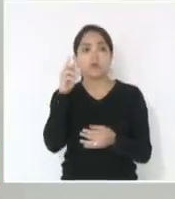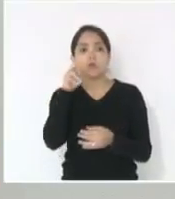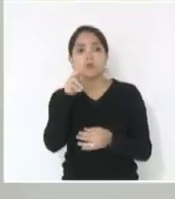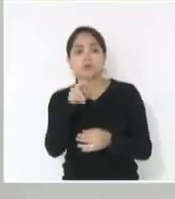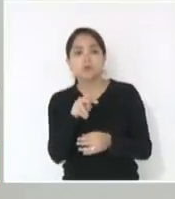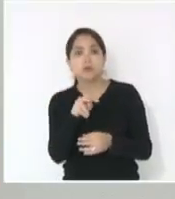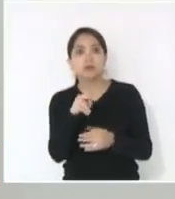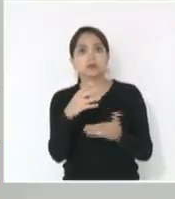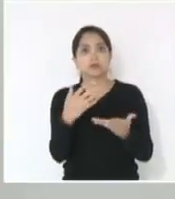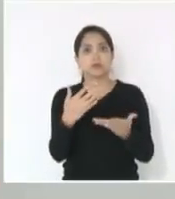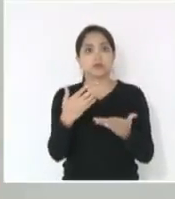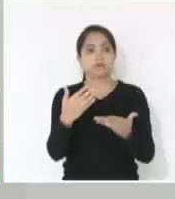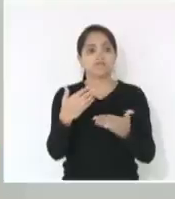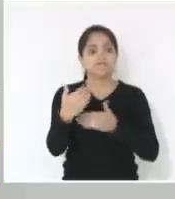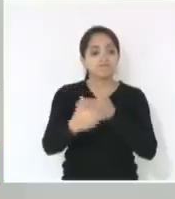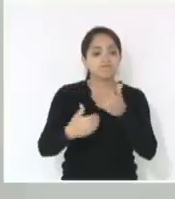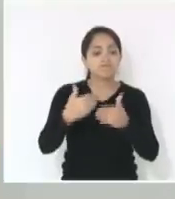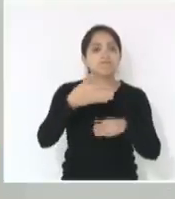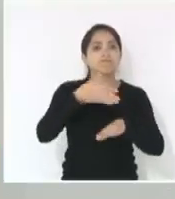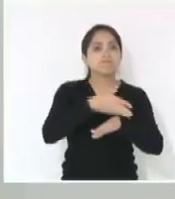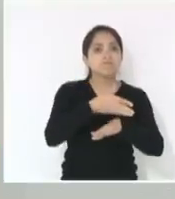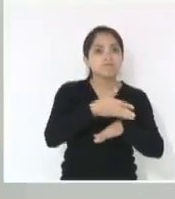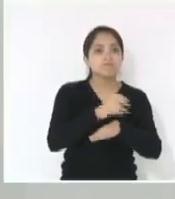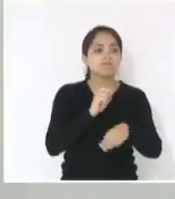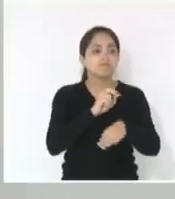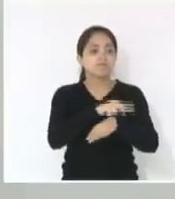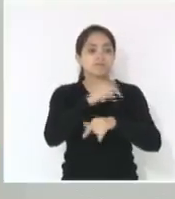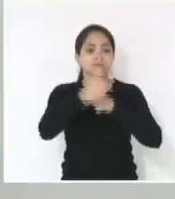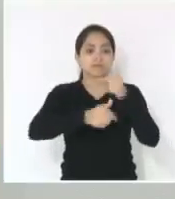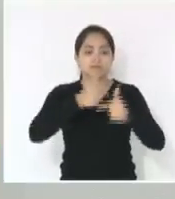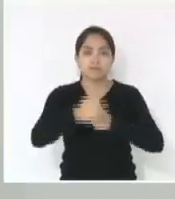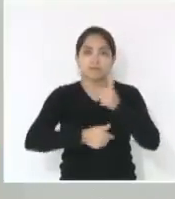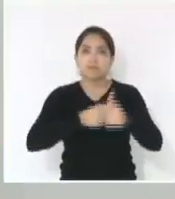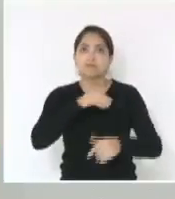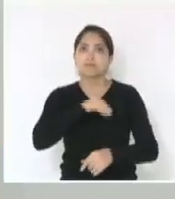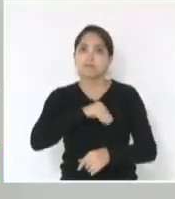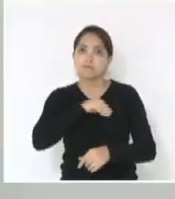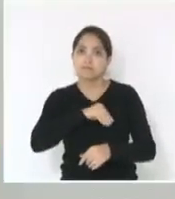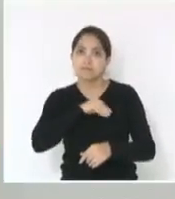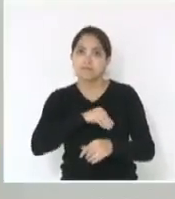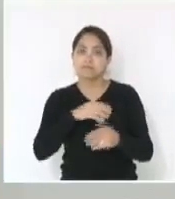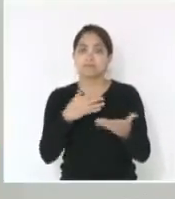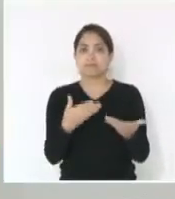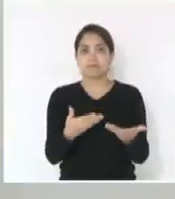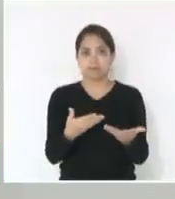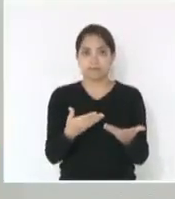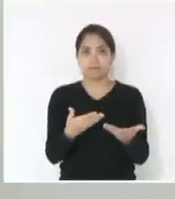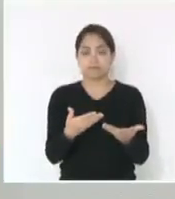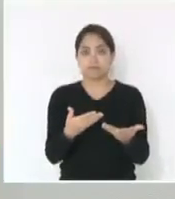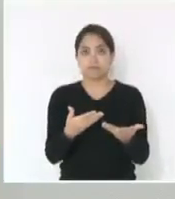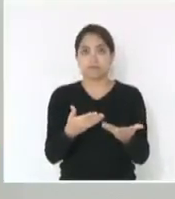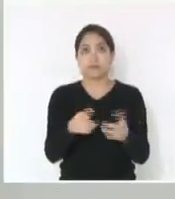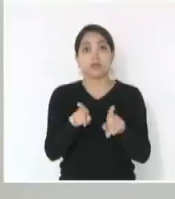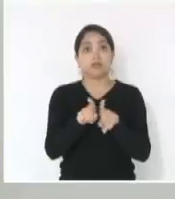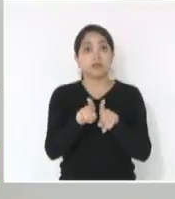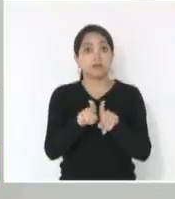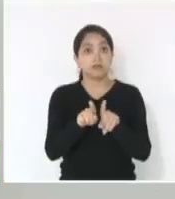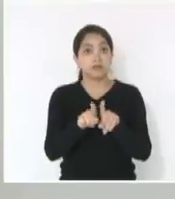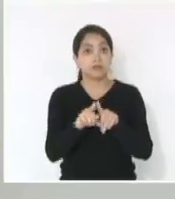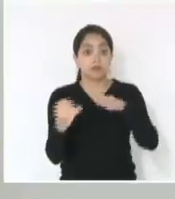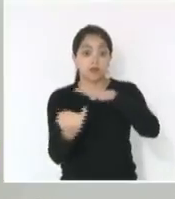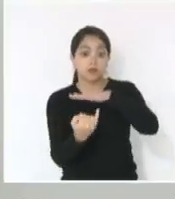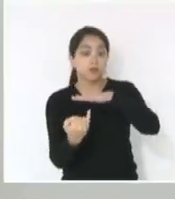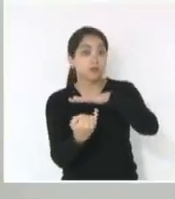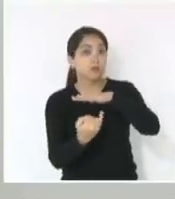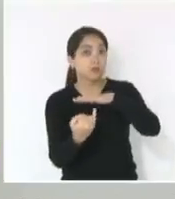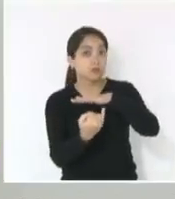da geração de emprego e renda, onde que move a indústria, onde que também